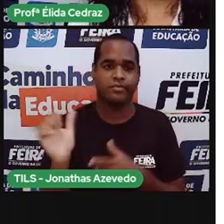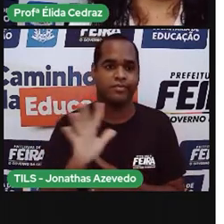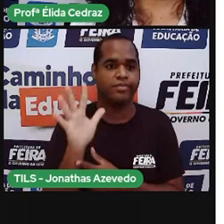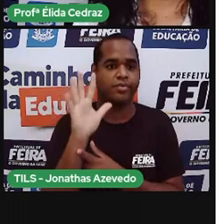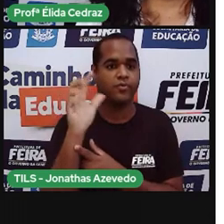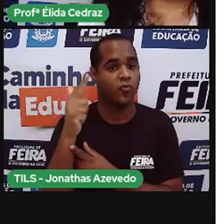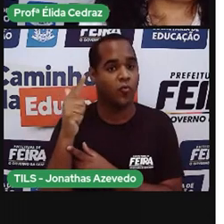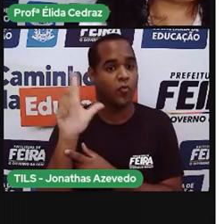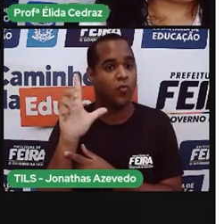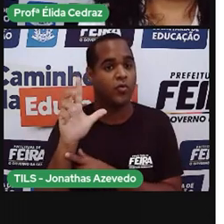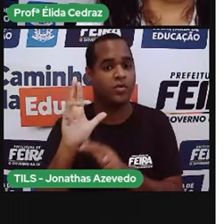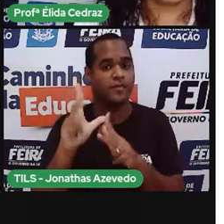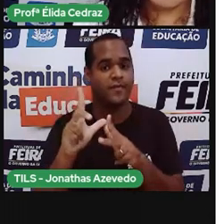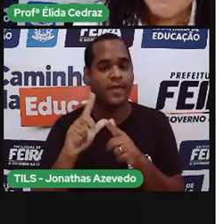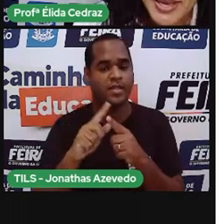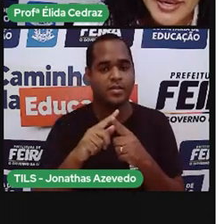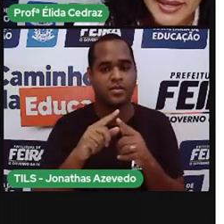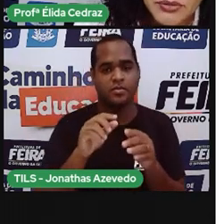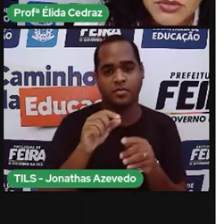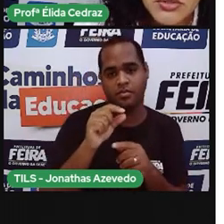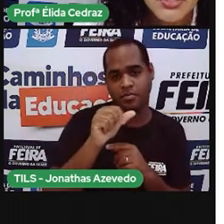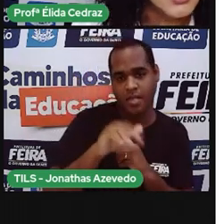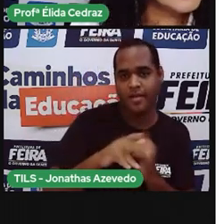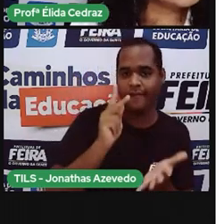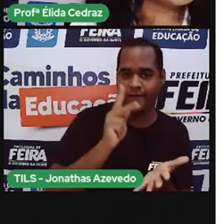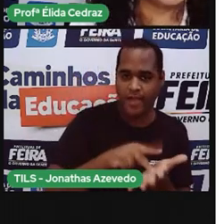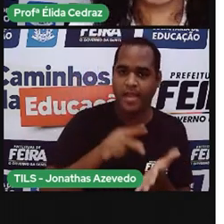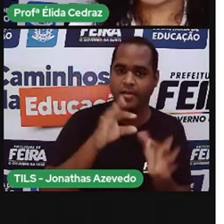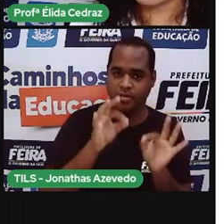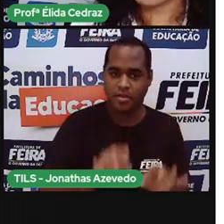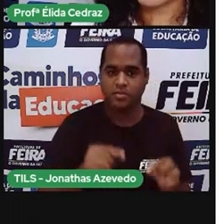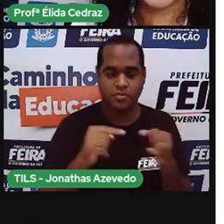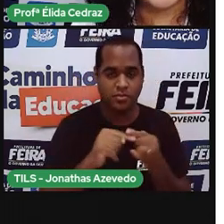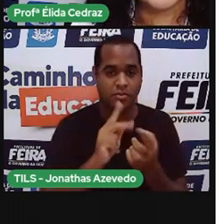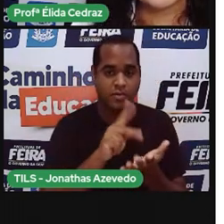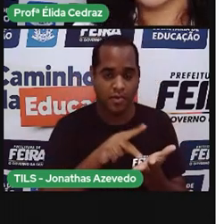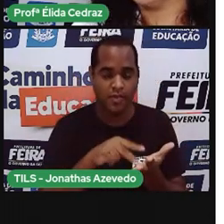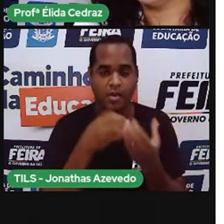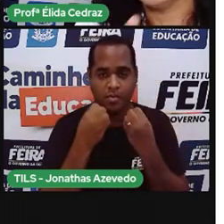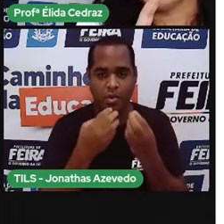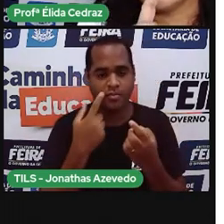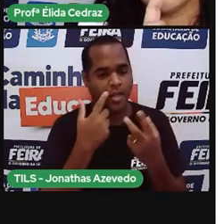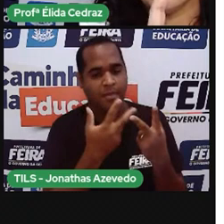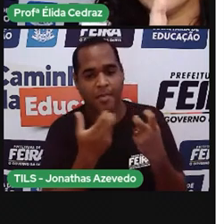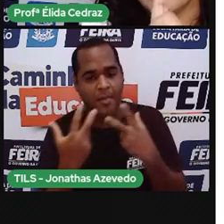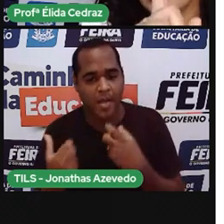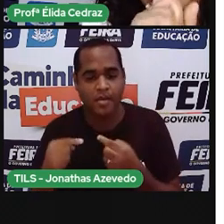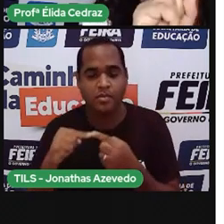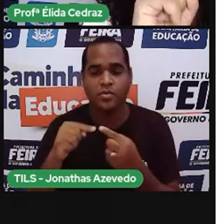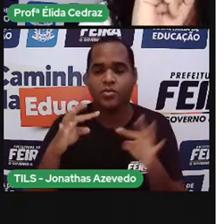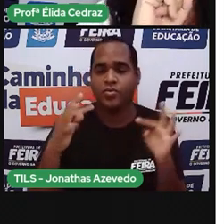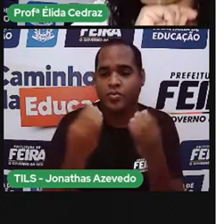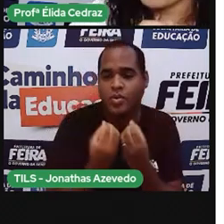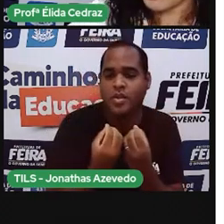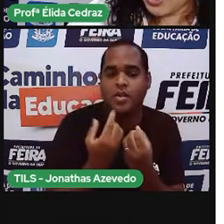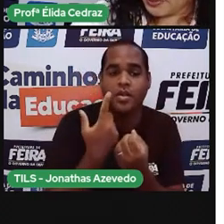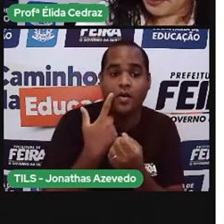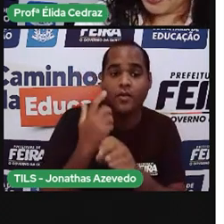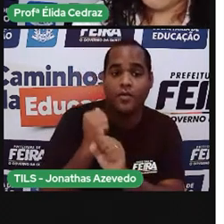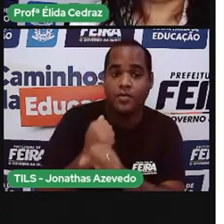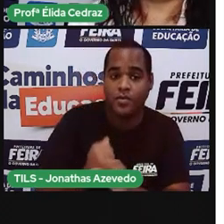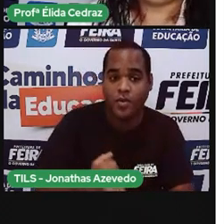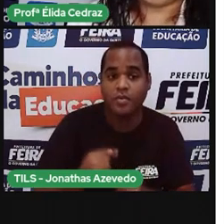tinha mais itens baratos. E a gente observou tudo isso sem precisar fazer uma